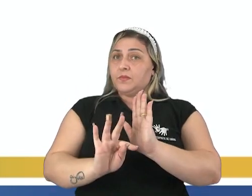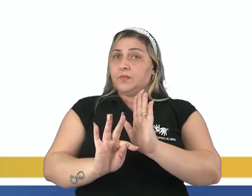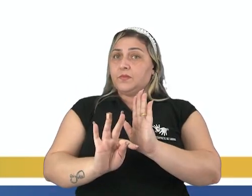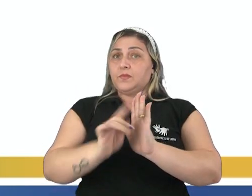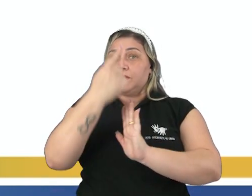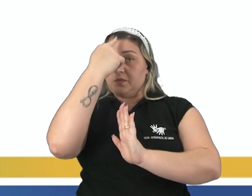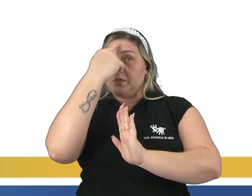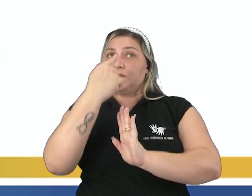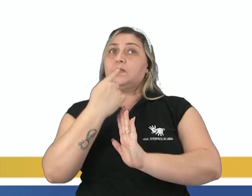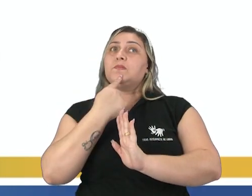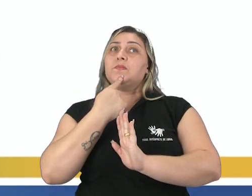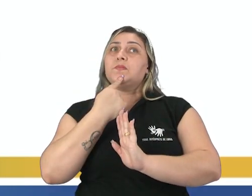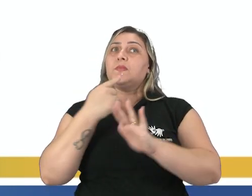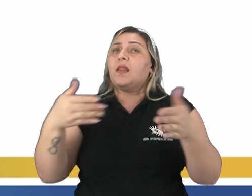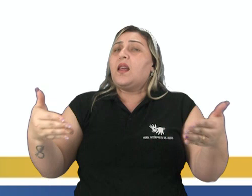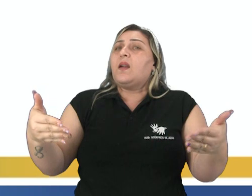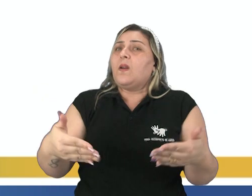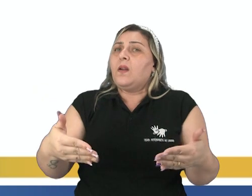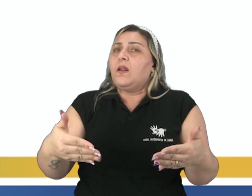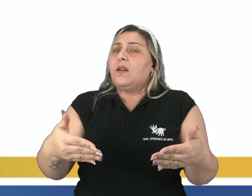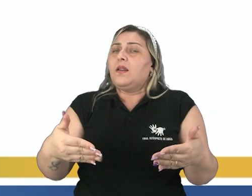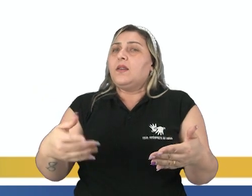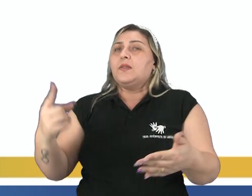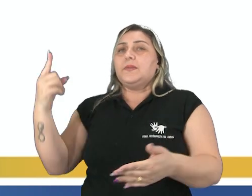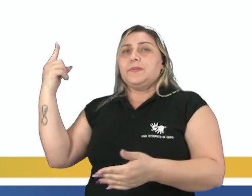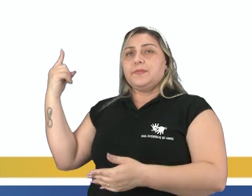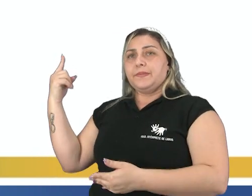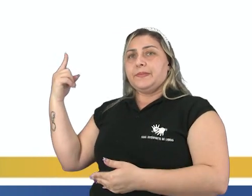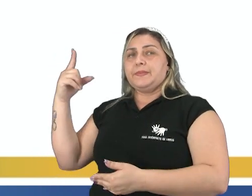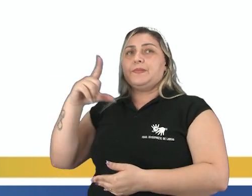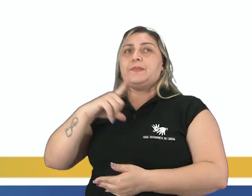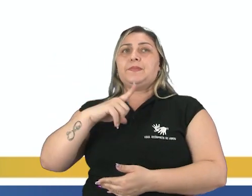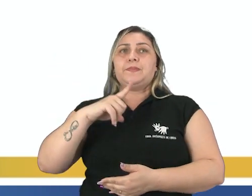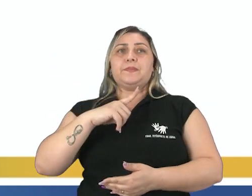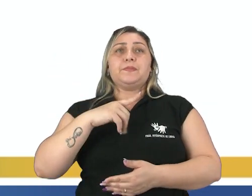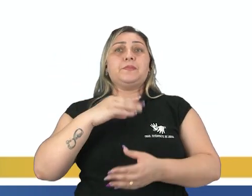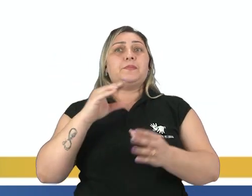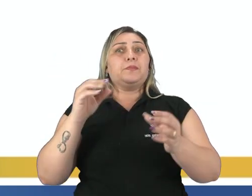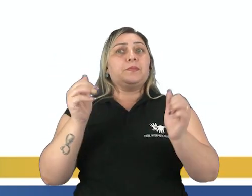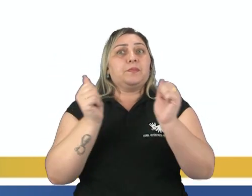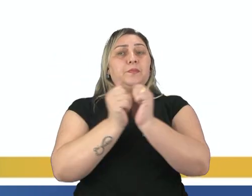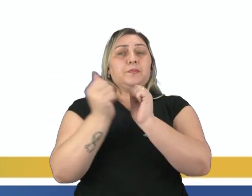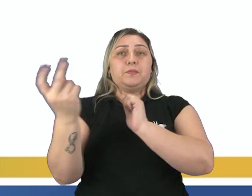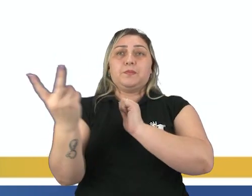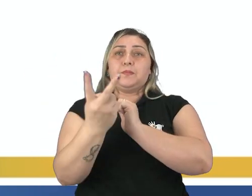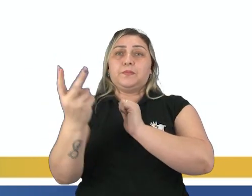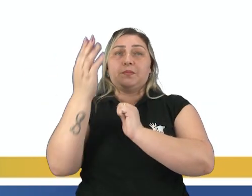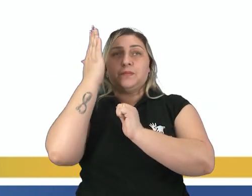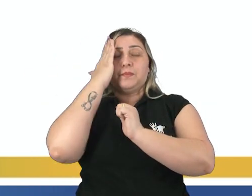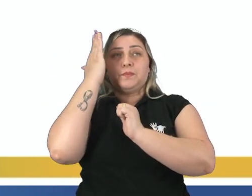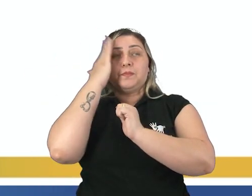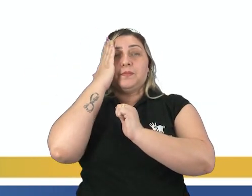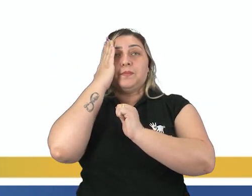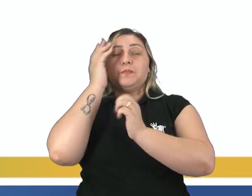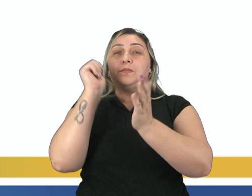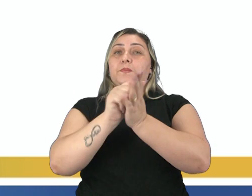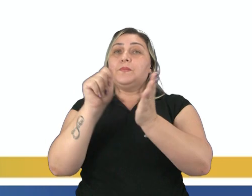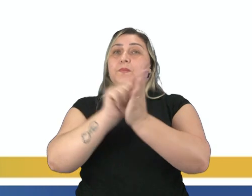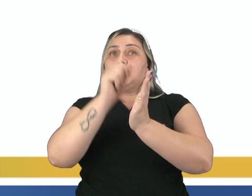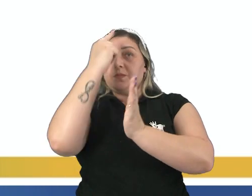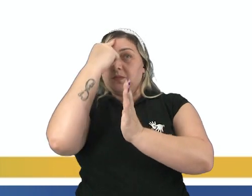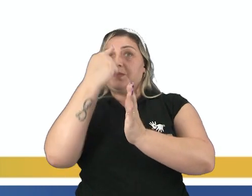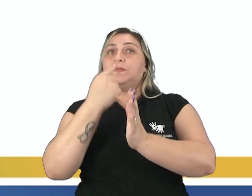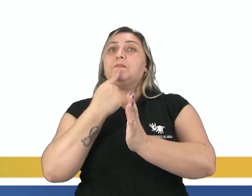verbal. E agora? Agora nós temos uma linguagem mista, né, que compreende aí o verbal com o não